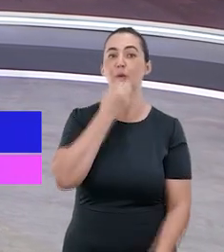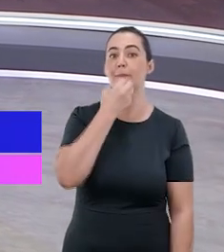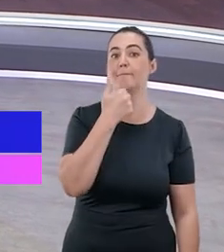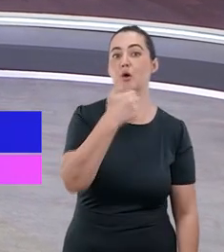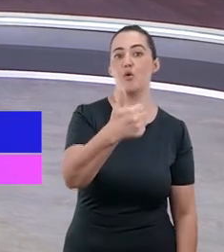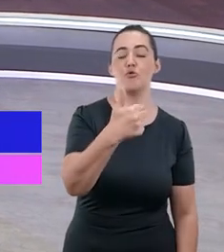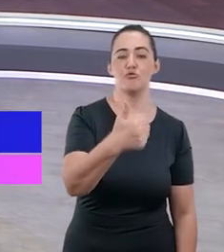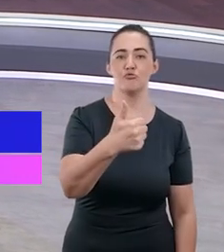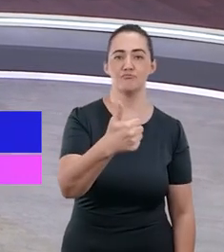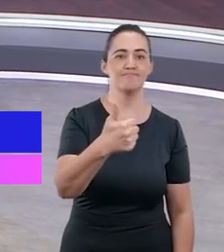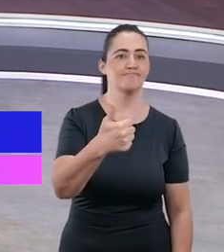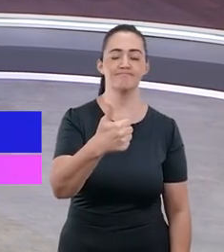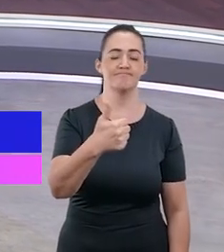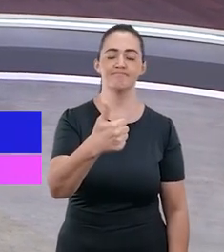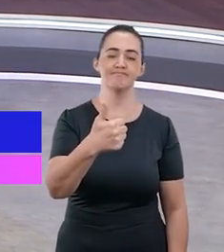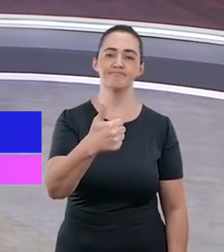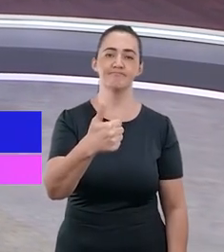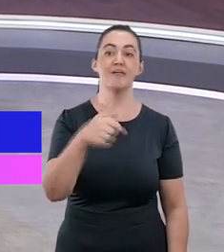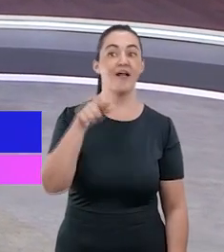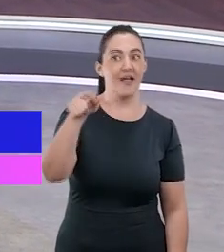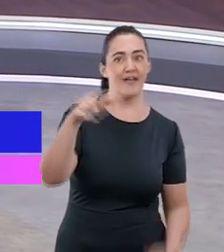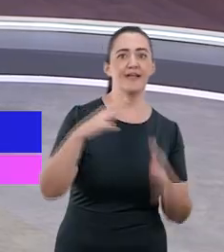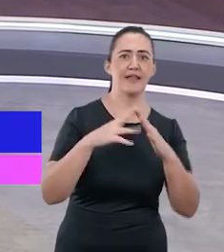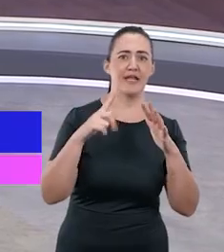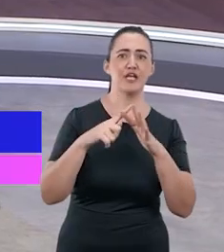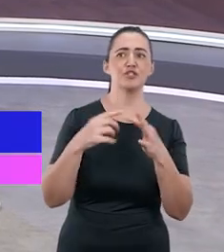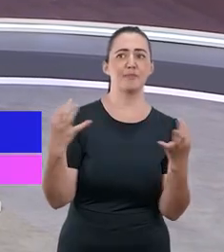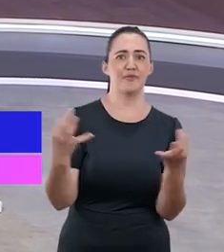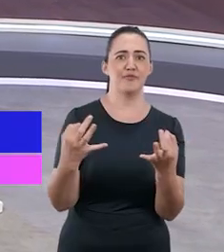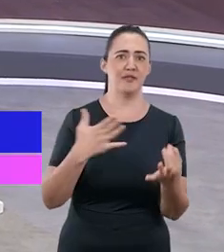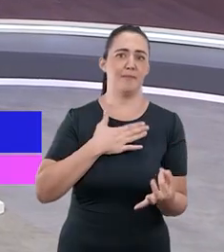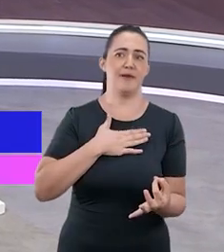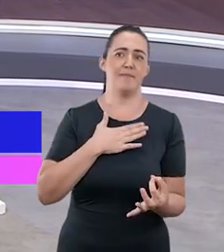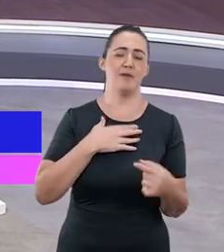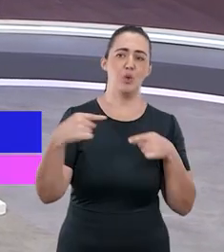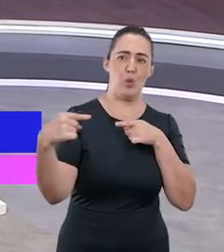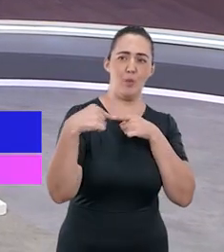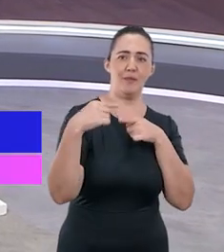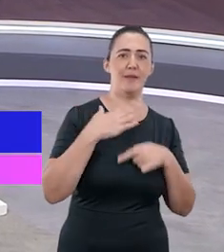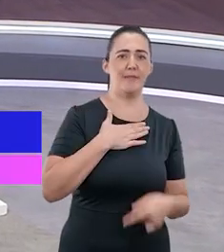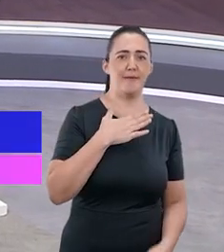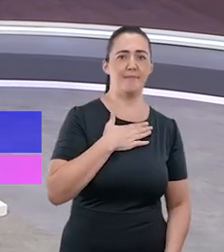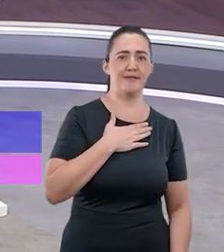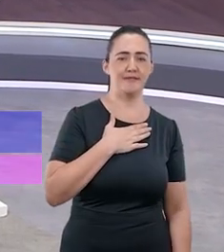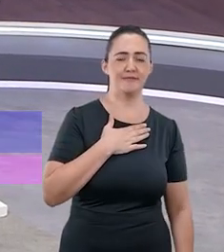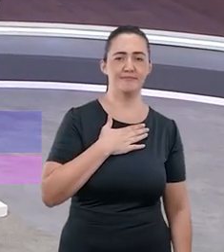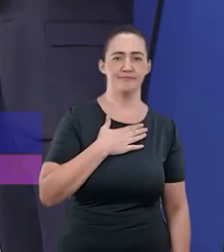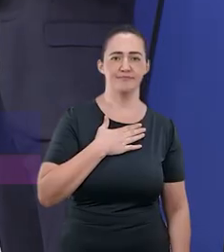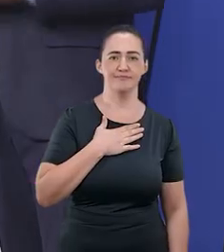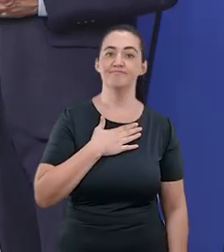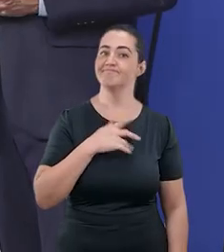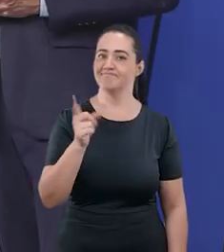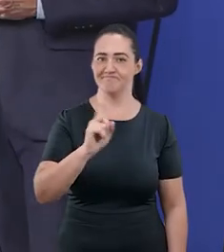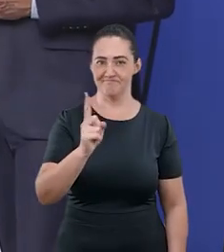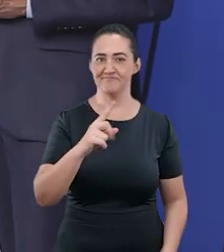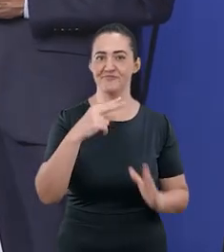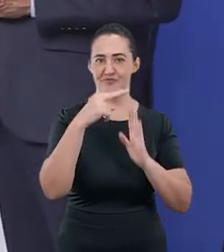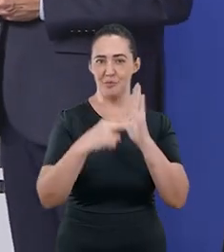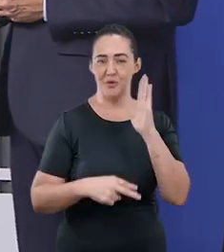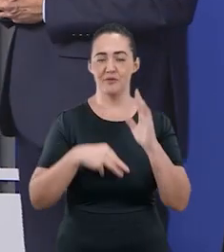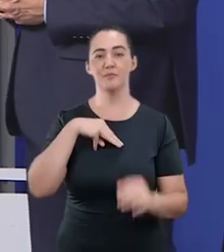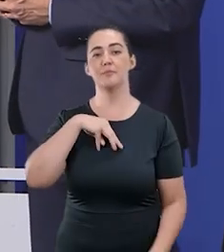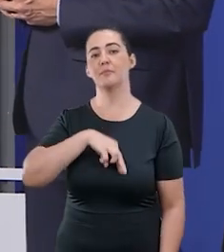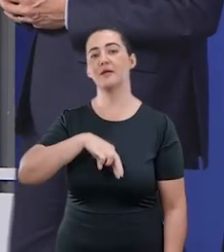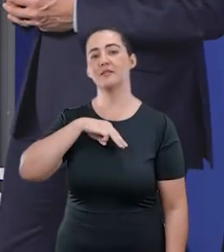é suficiente para que aquela igreja seja a igreja ideal para você, a igreja que você deve seguir. Venha comigo até